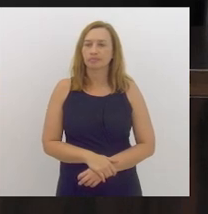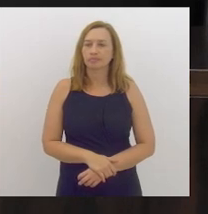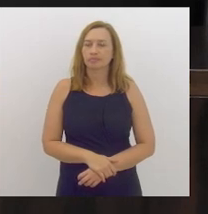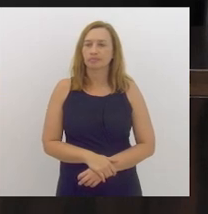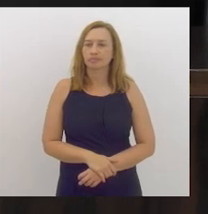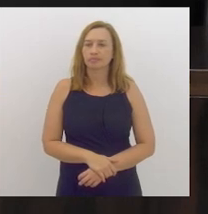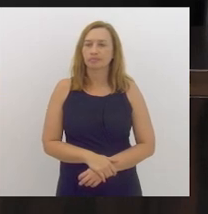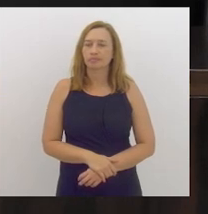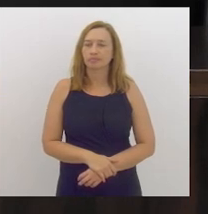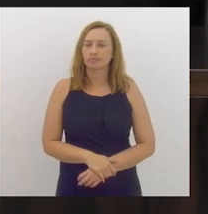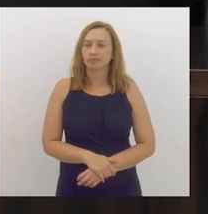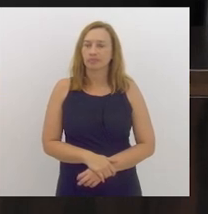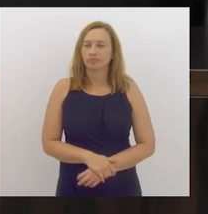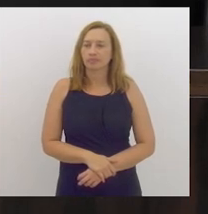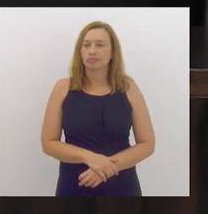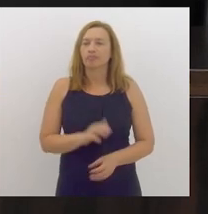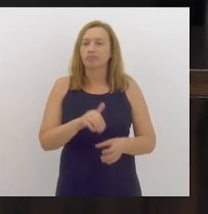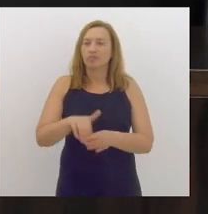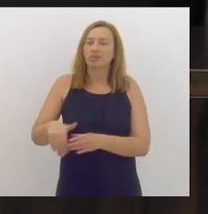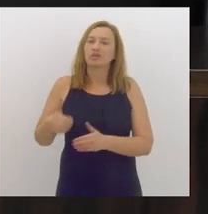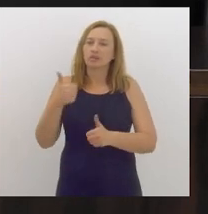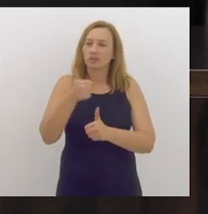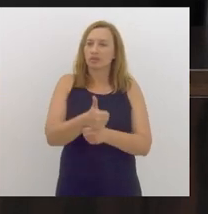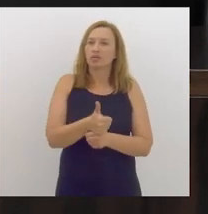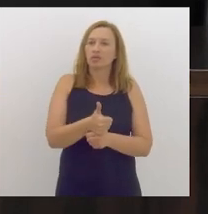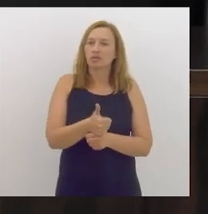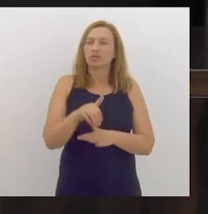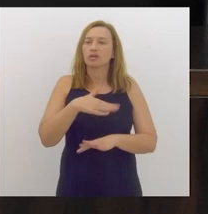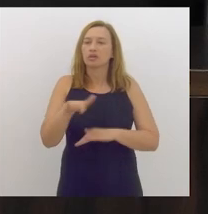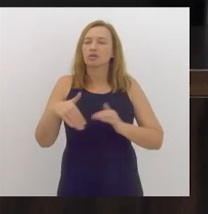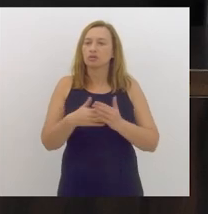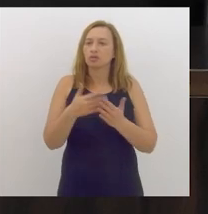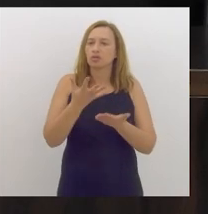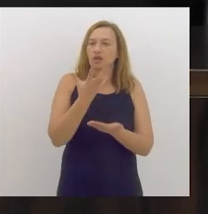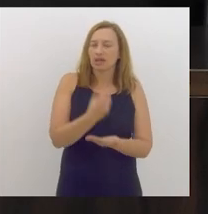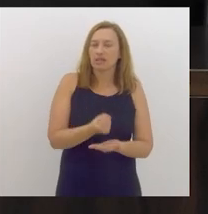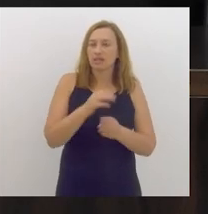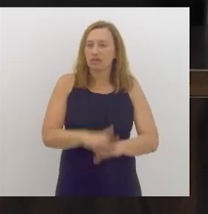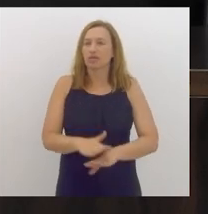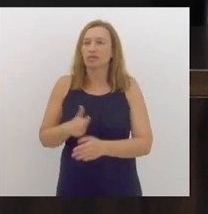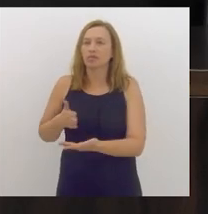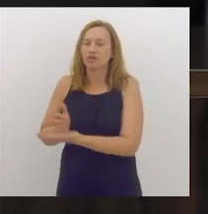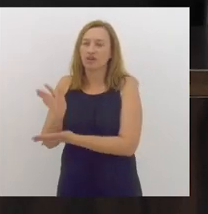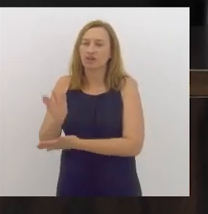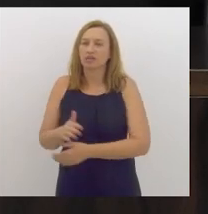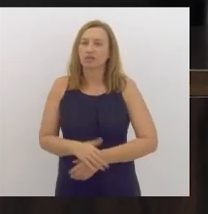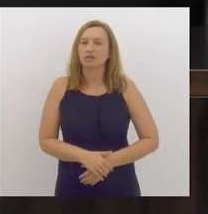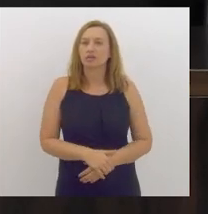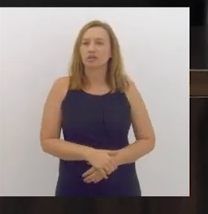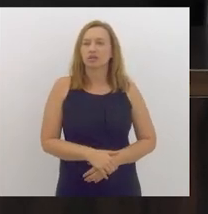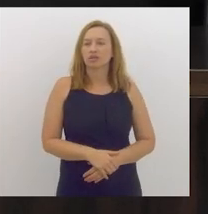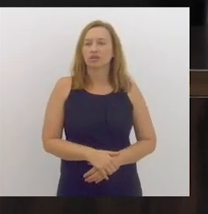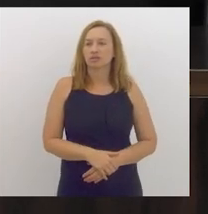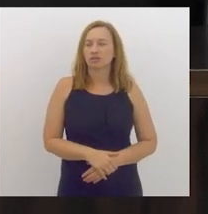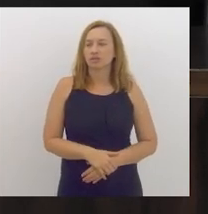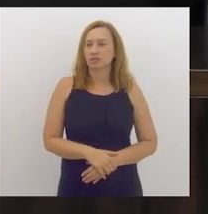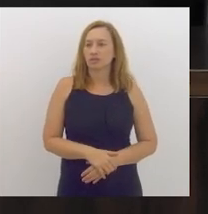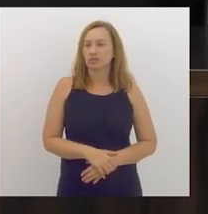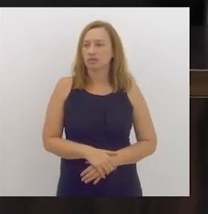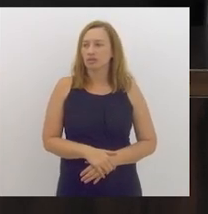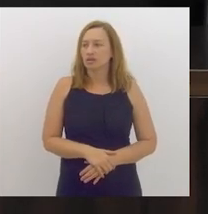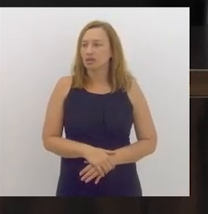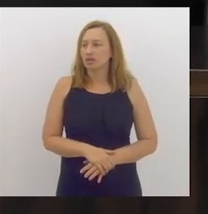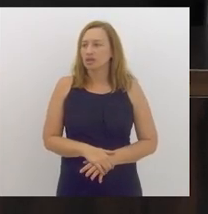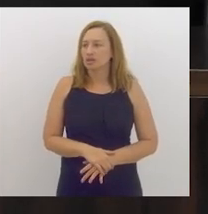emitidos, em votação substitutivo, senhores que aprovam, permaneçam como estão. Aprovado vai a redação do